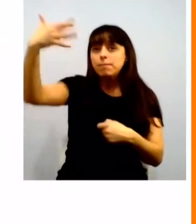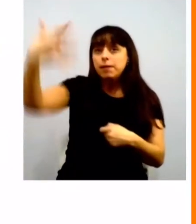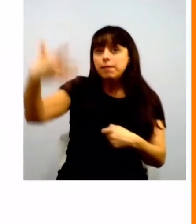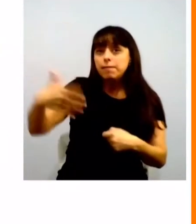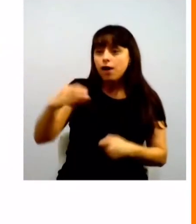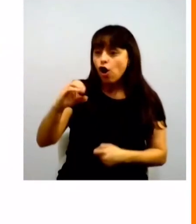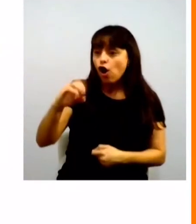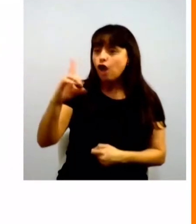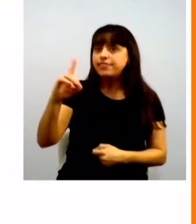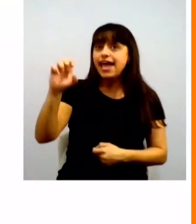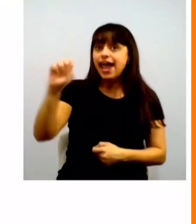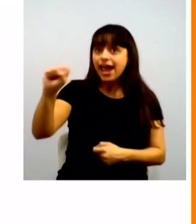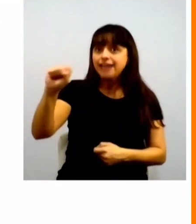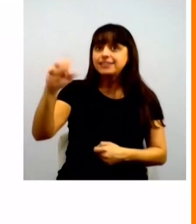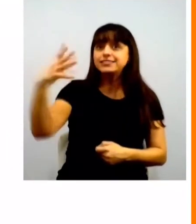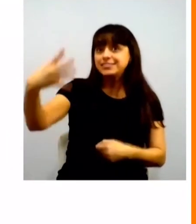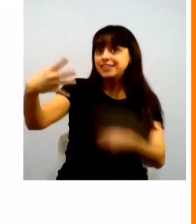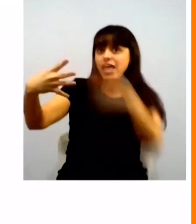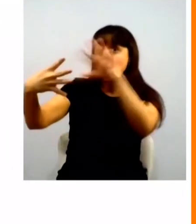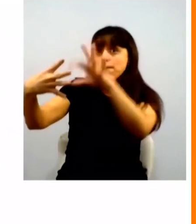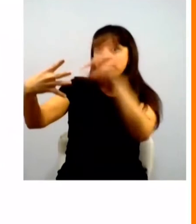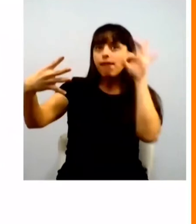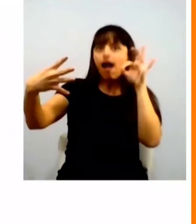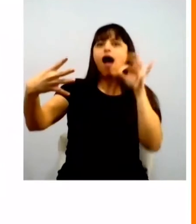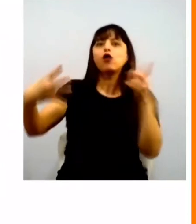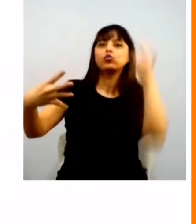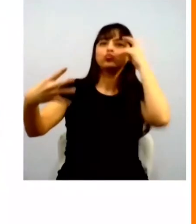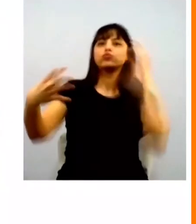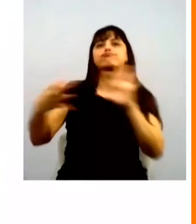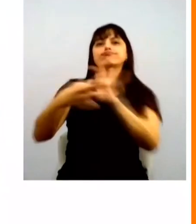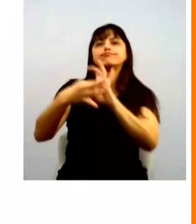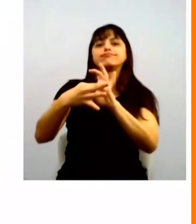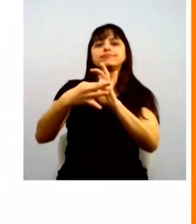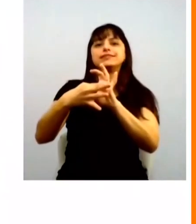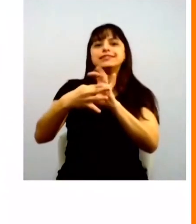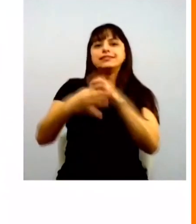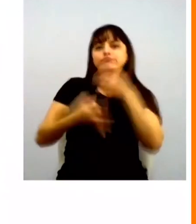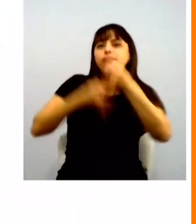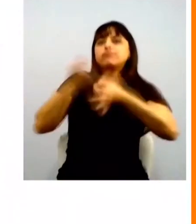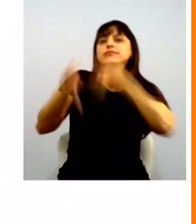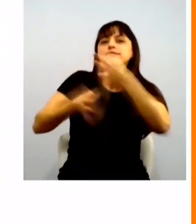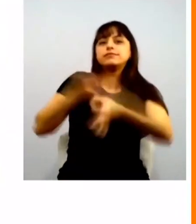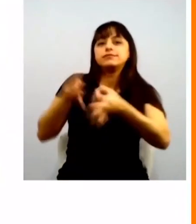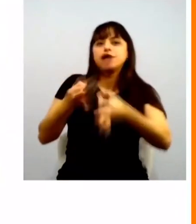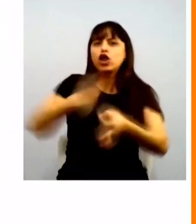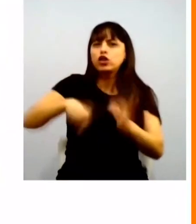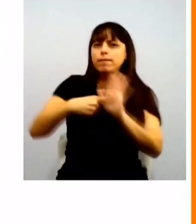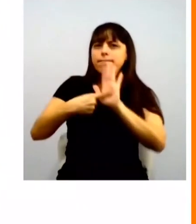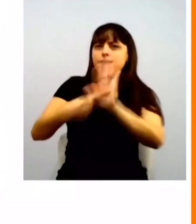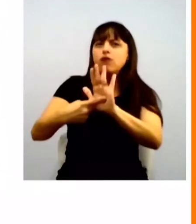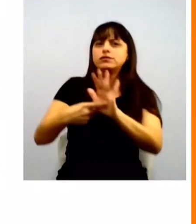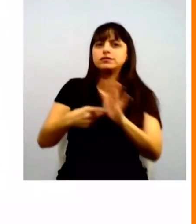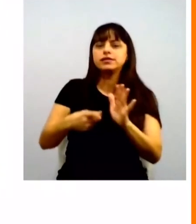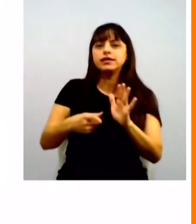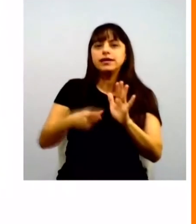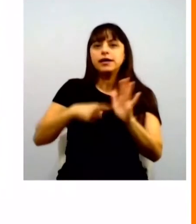retórica que dominou os discursos. Evidencia. É a dizer, con que? Pruebas. Datos. Como o facemos? Estamos melhorando a